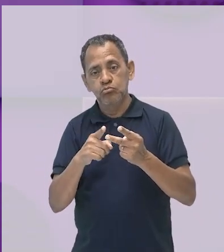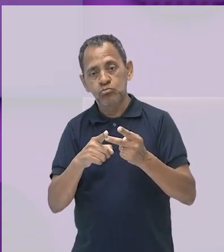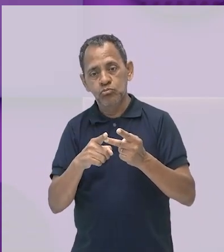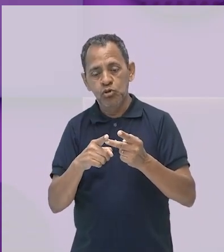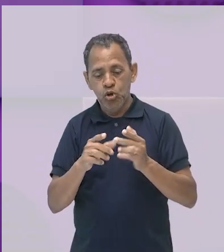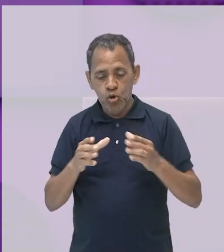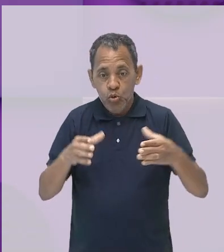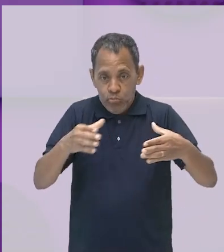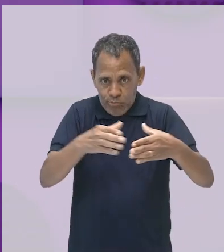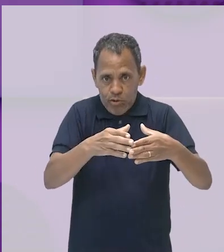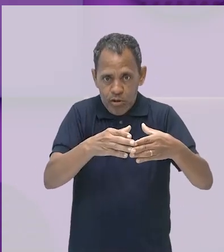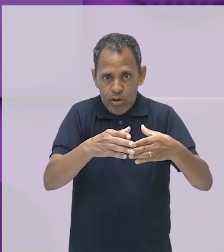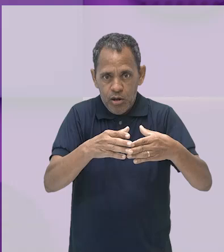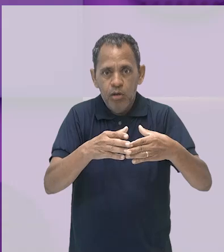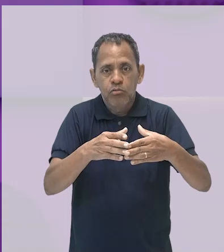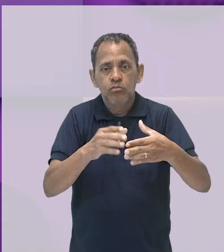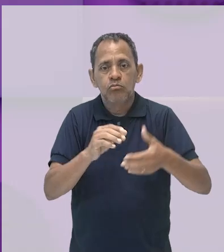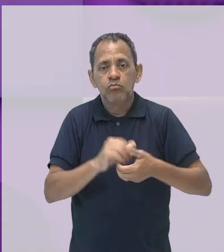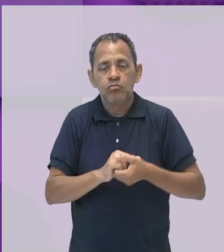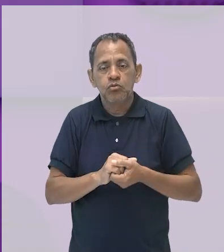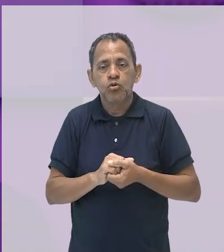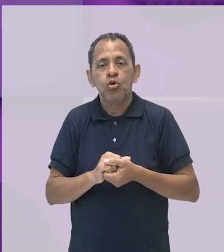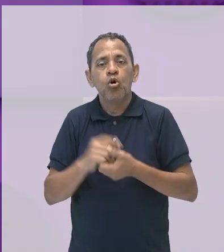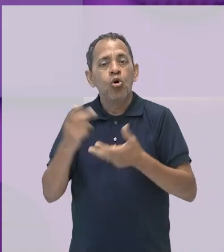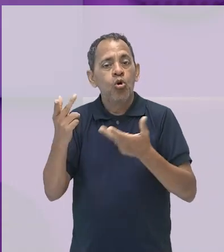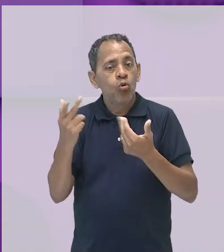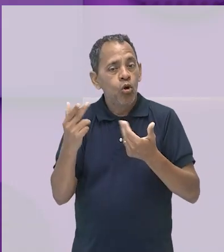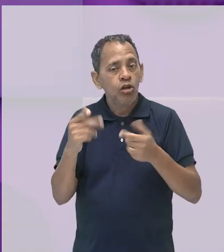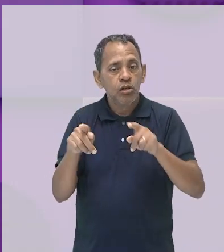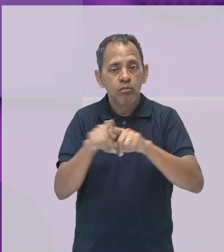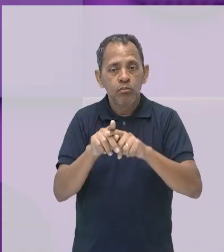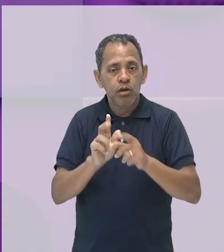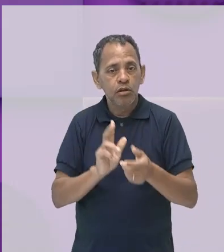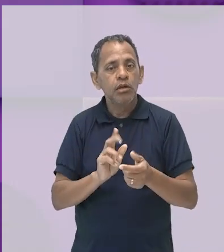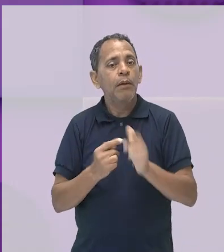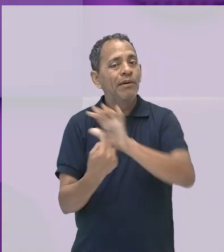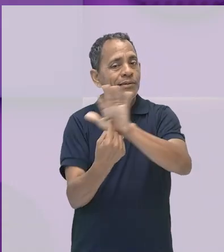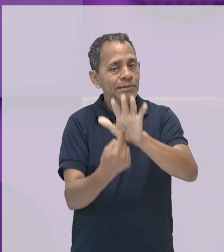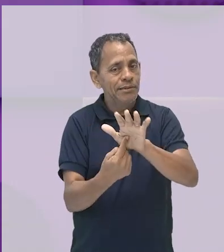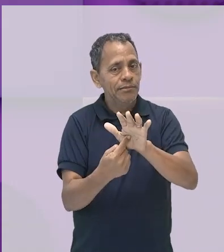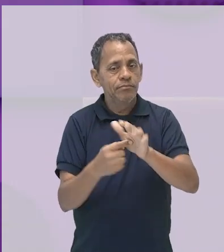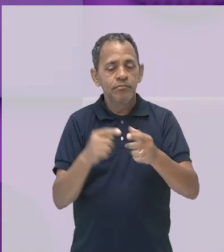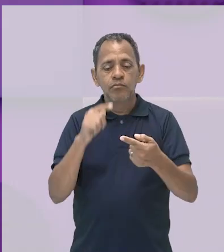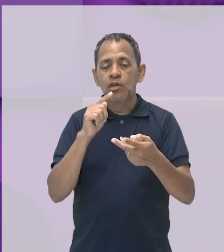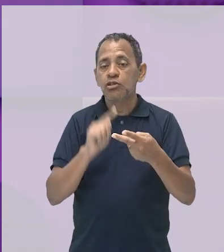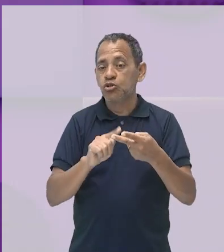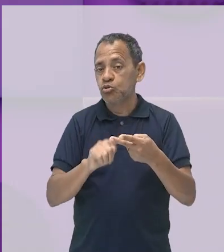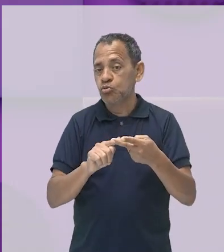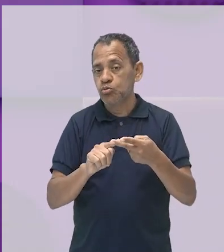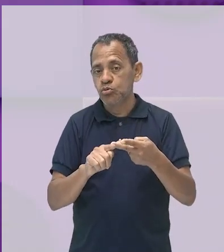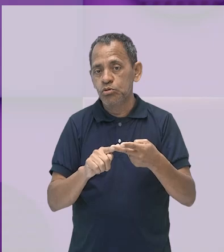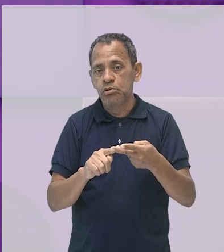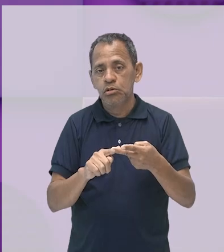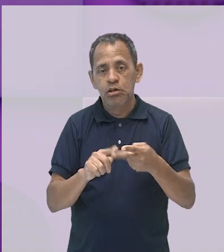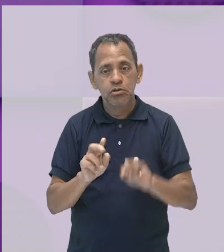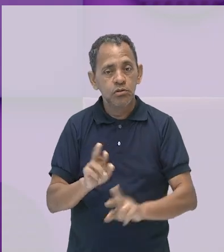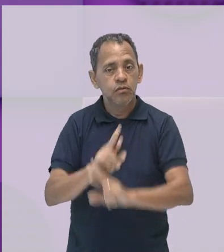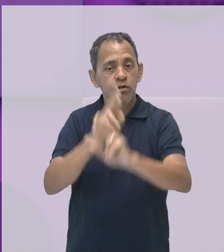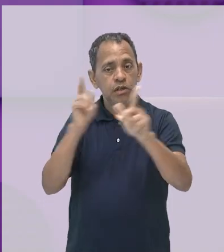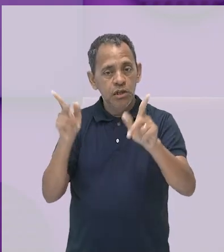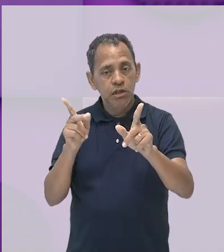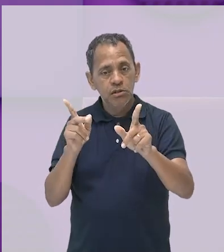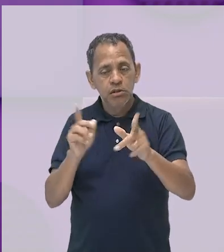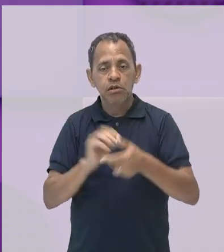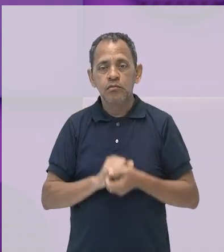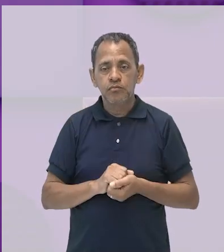agrupando os fatores, né, usando o fator comum em evidência em cada parcela. E a segunda foi a diferença